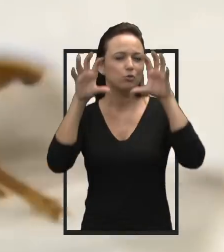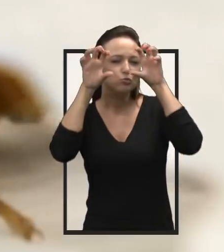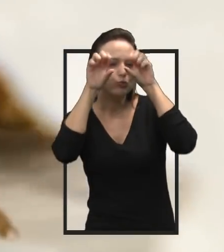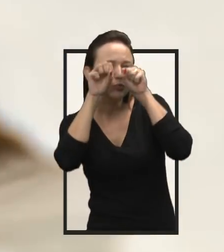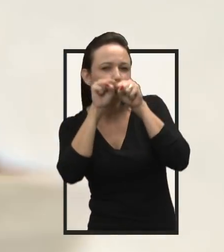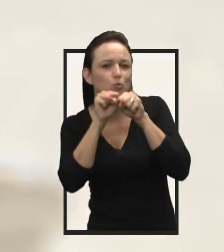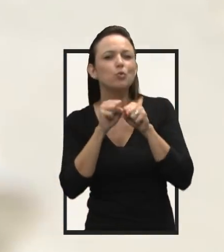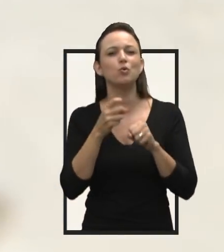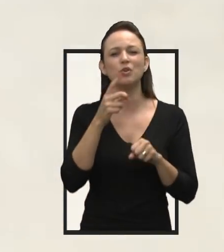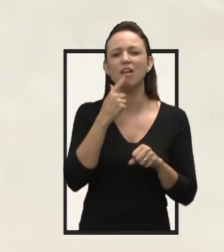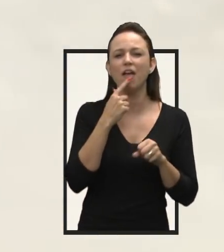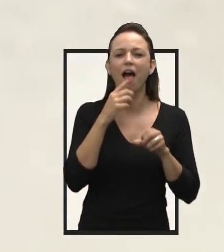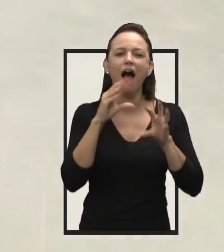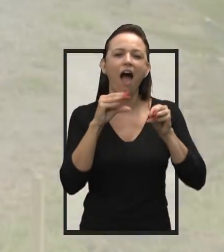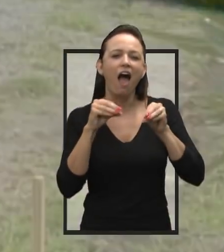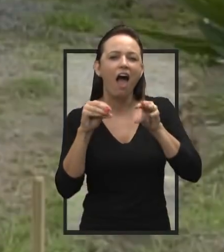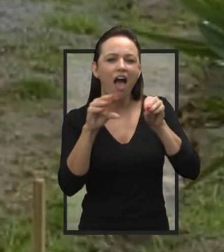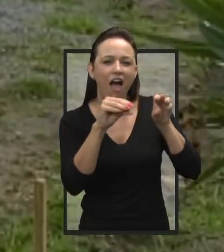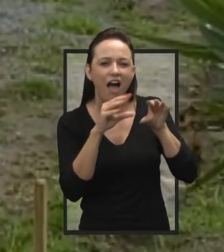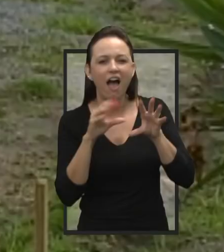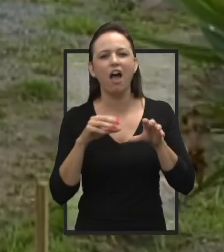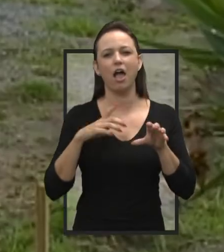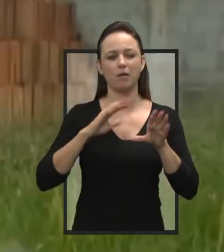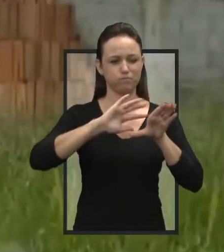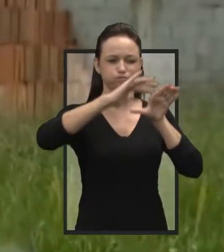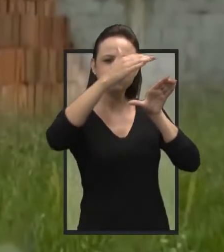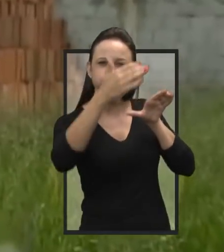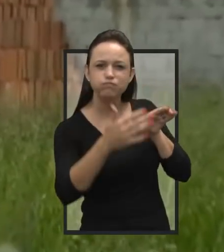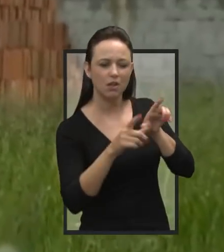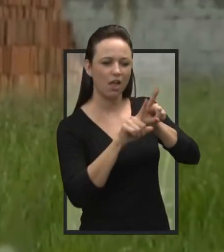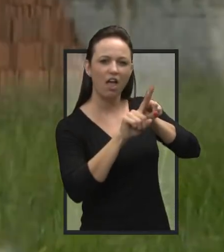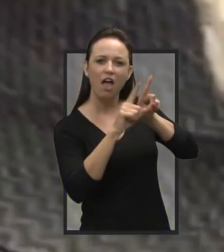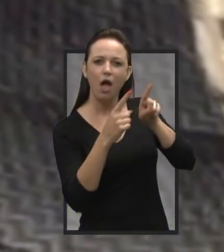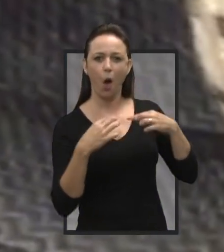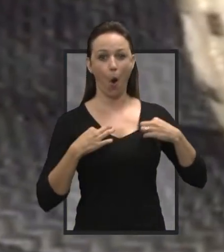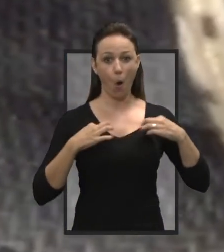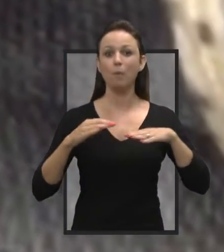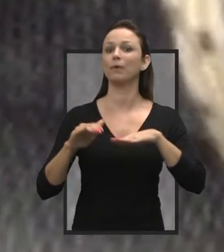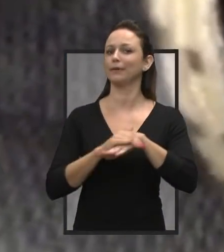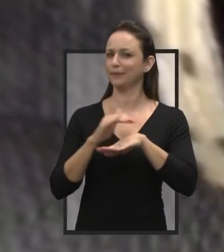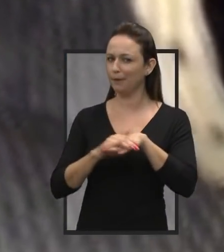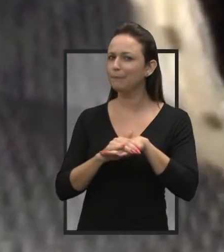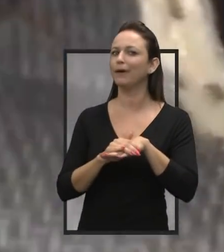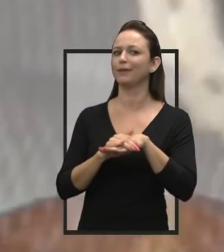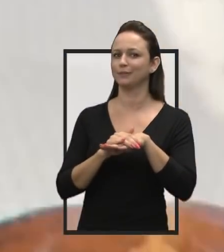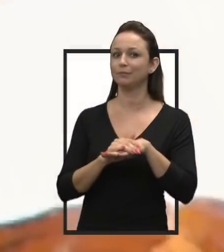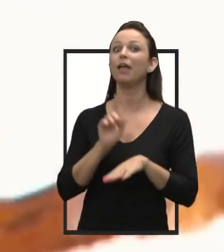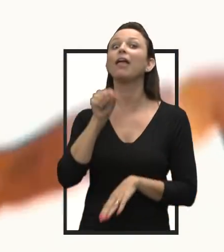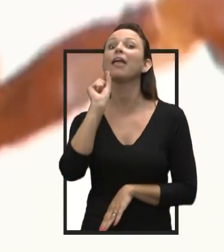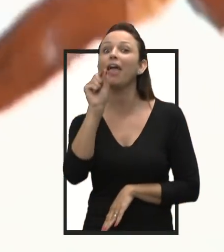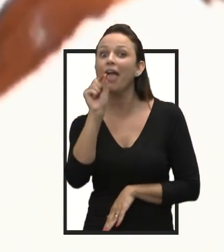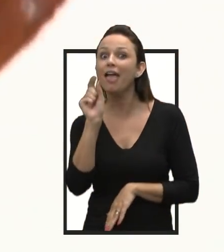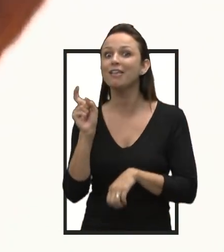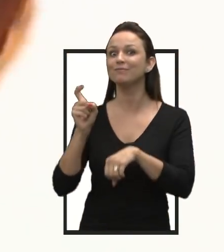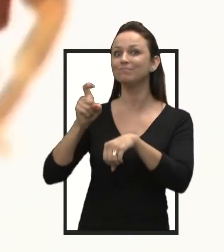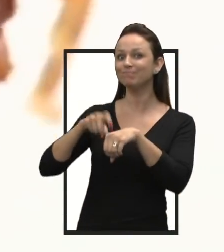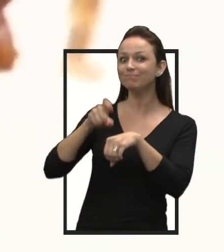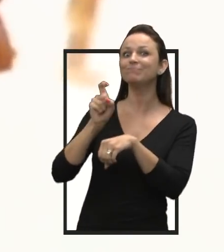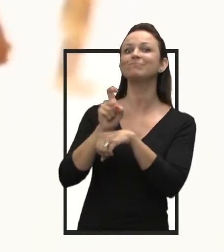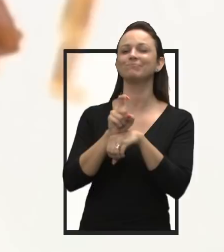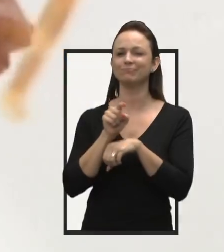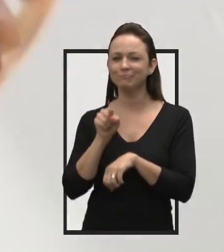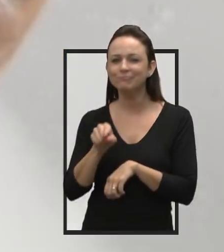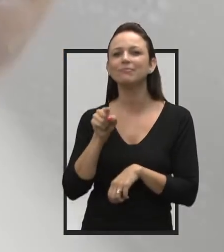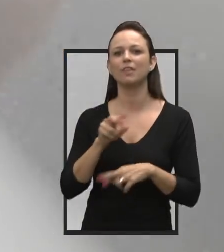lugares escuros e úmidos, como pilhas de entulhos, frestas, roupas e calçados. São eles, os